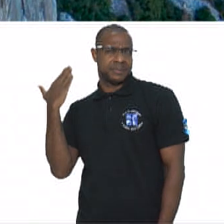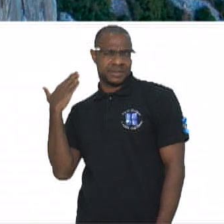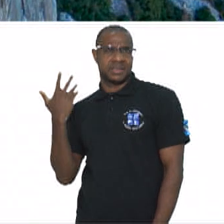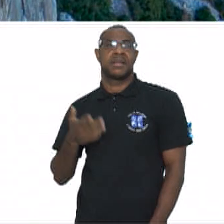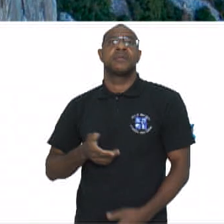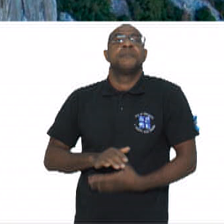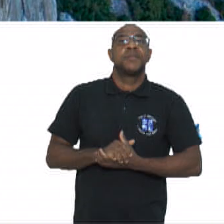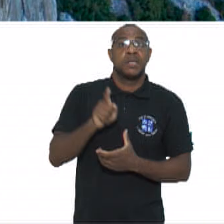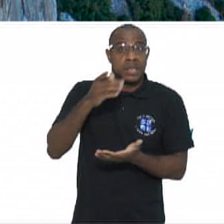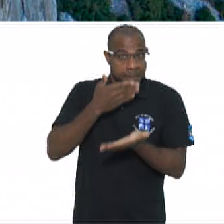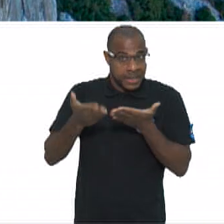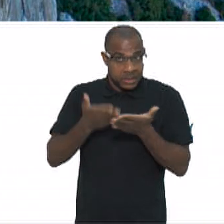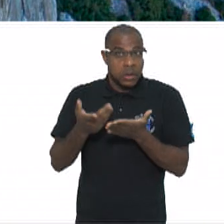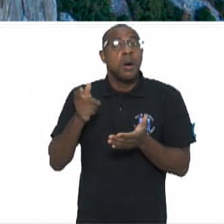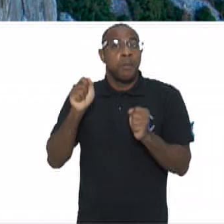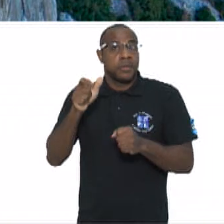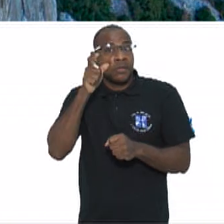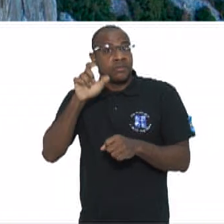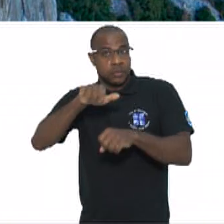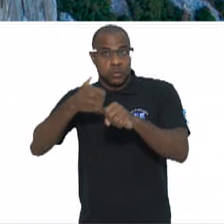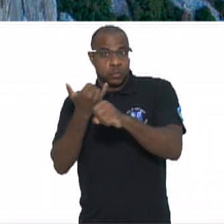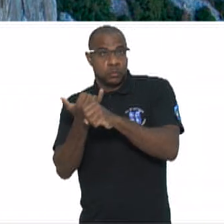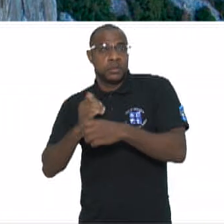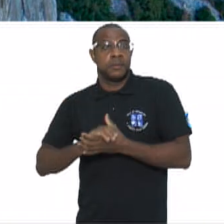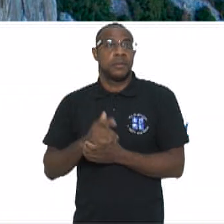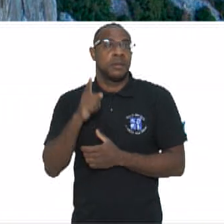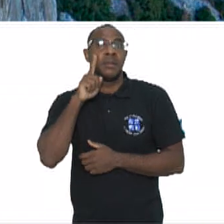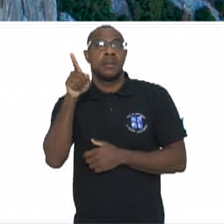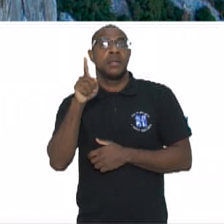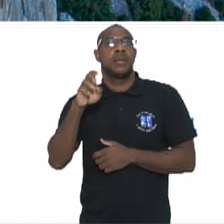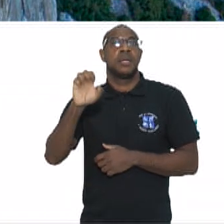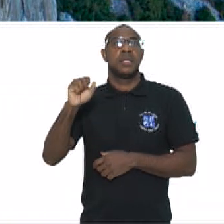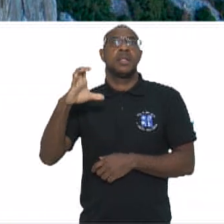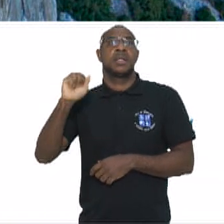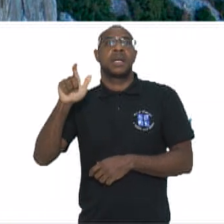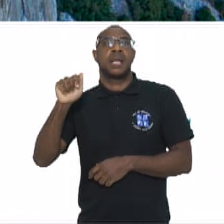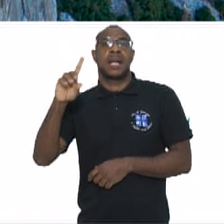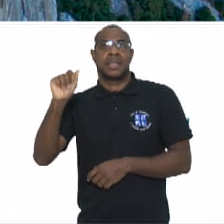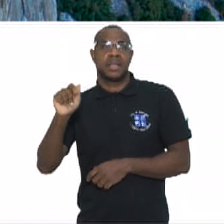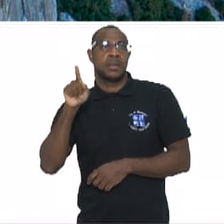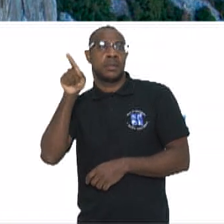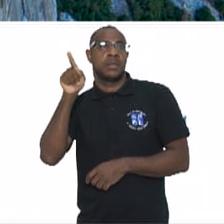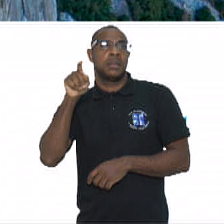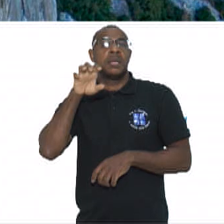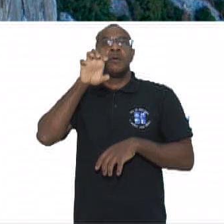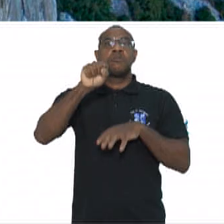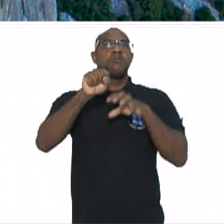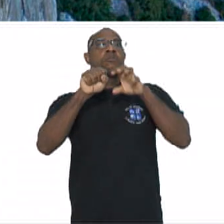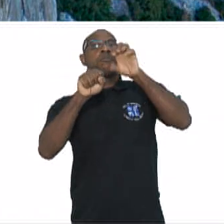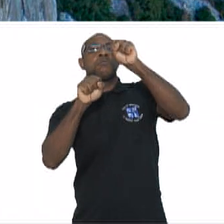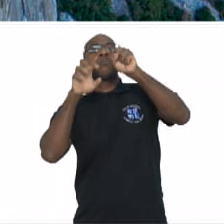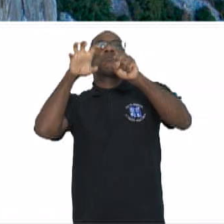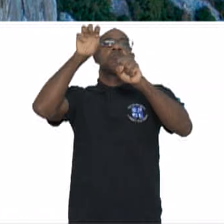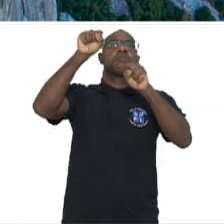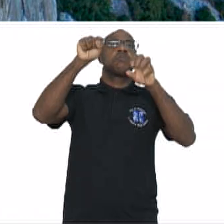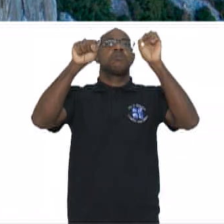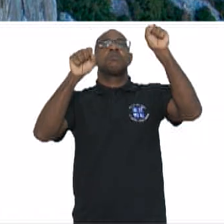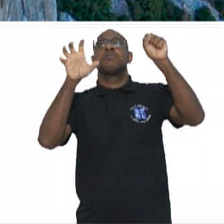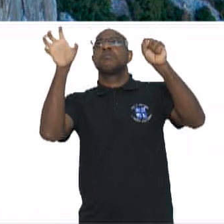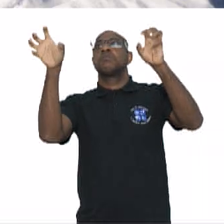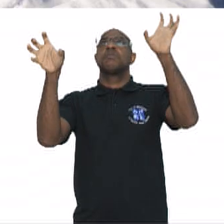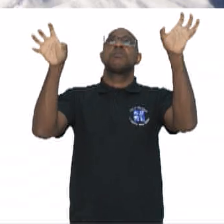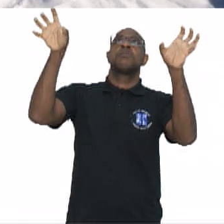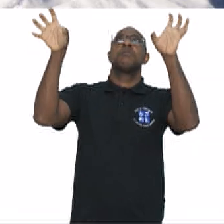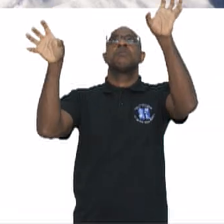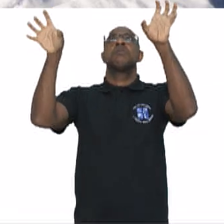assiste. Então, a escalada ela se divide em escalada tradicional, boulder, big wall, escalada em gelo e escalada